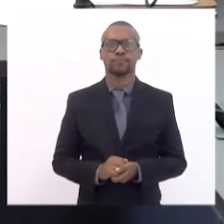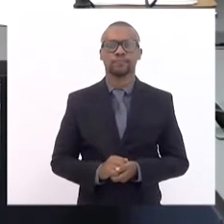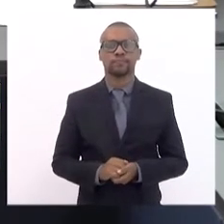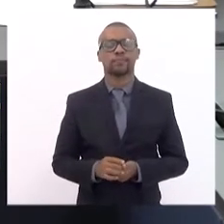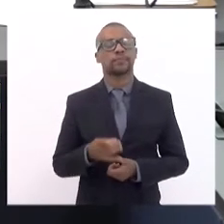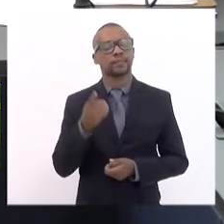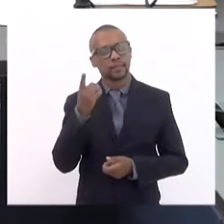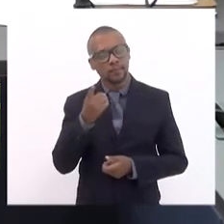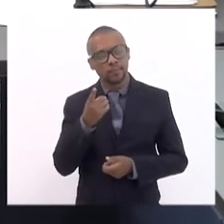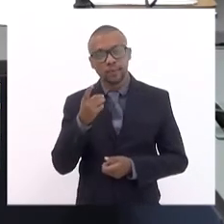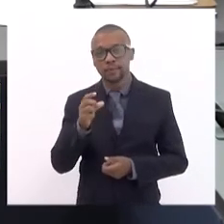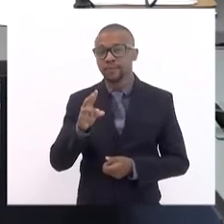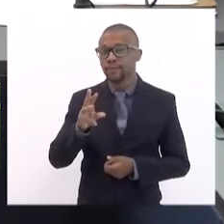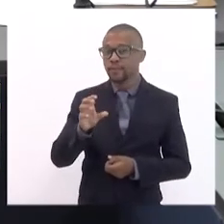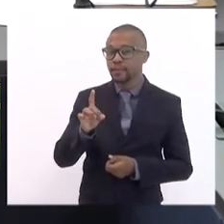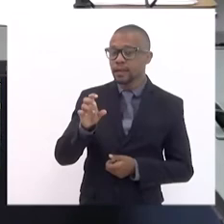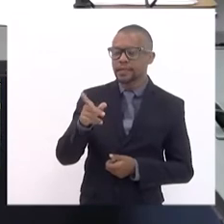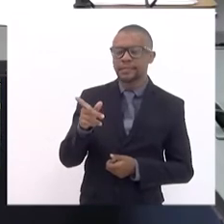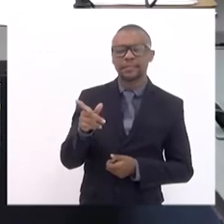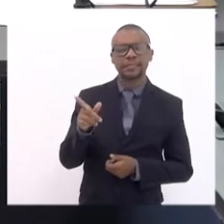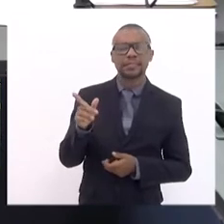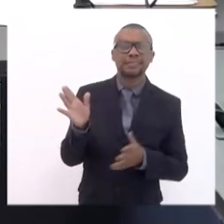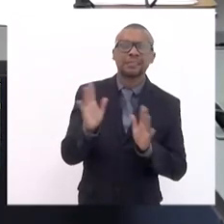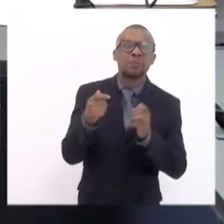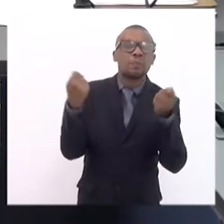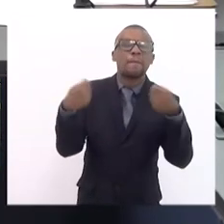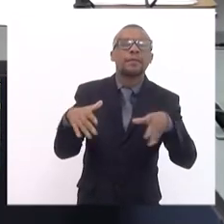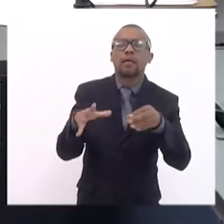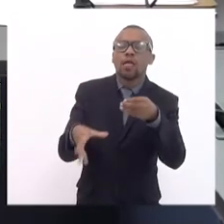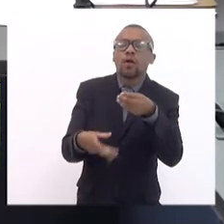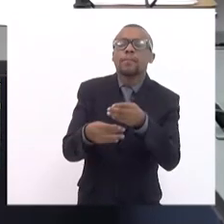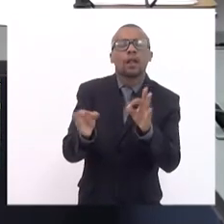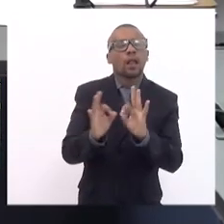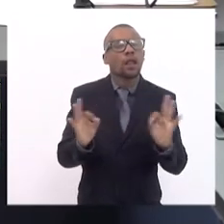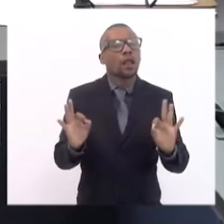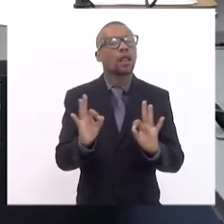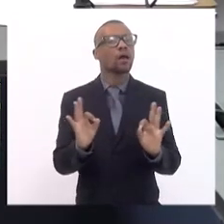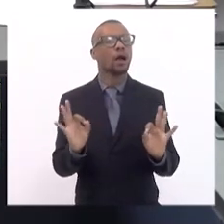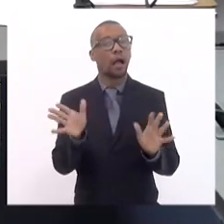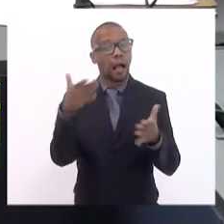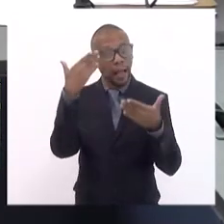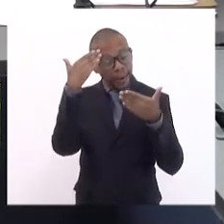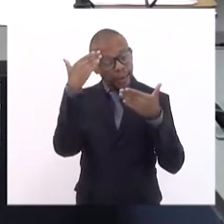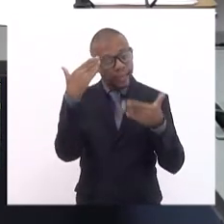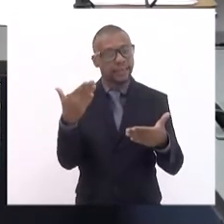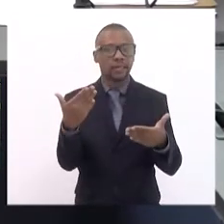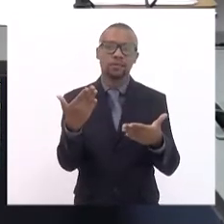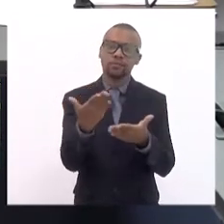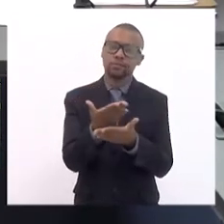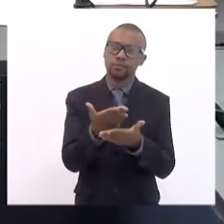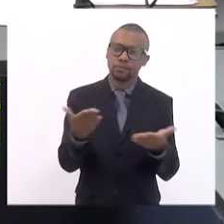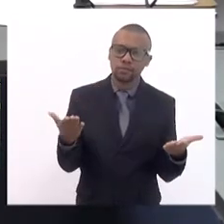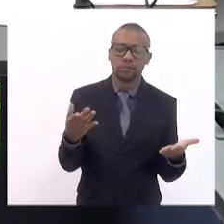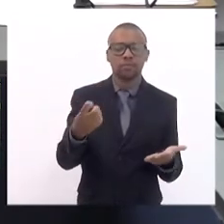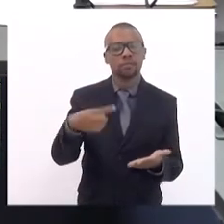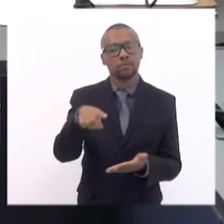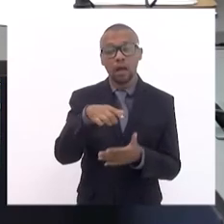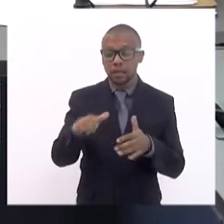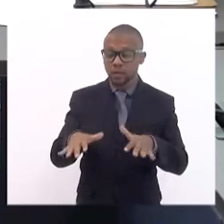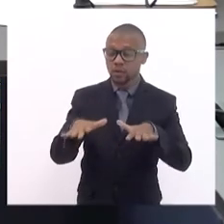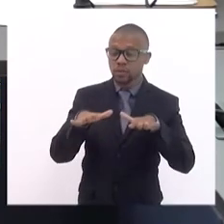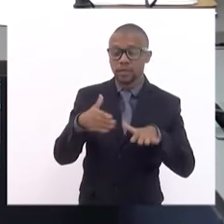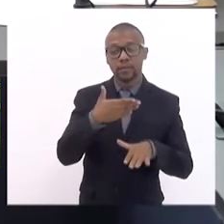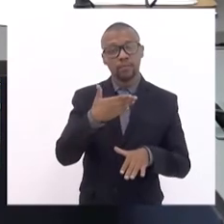Deputado Valdec, não, sem mais. Agradeço aí a todos, agradeço essa audiência